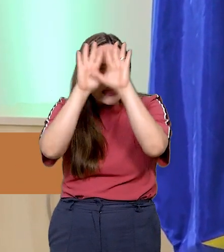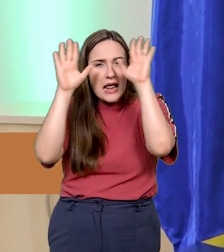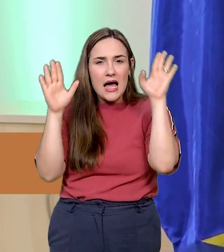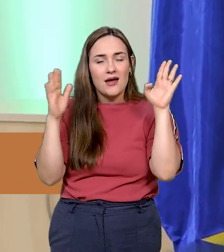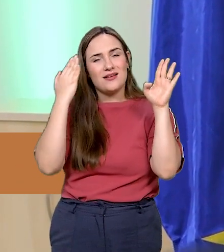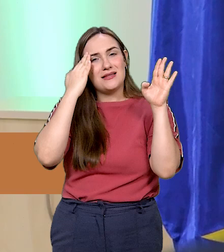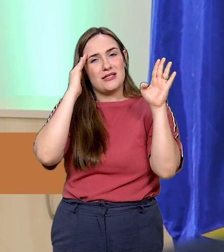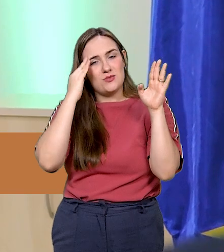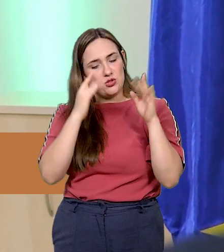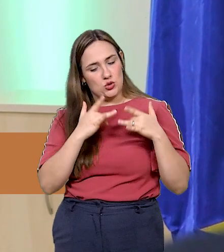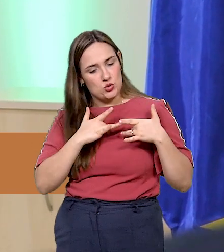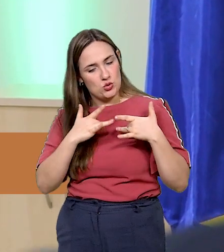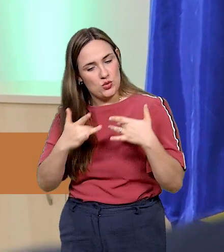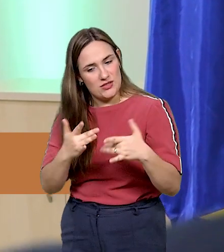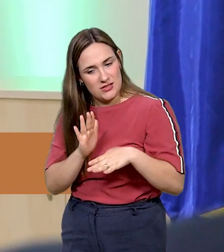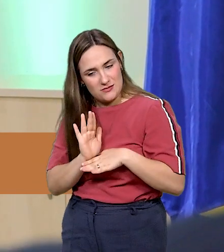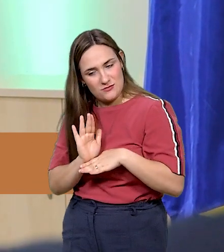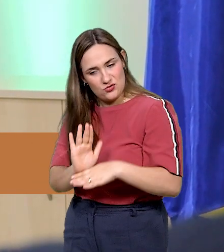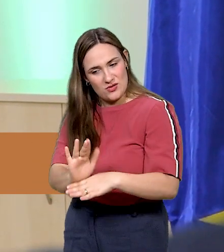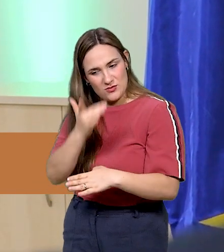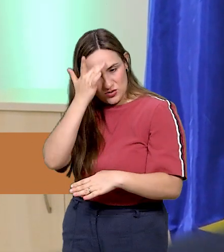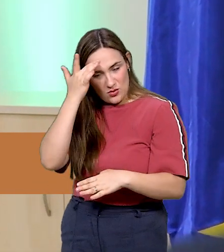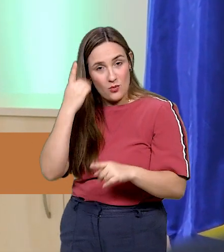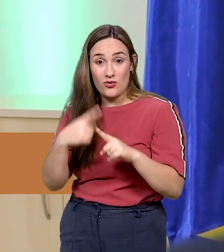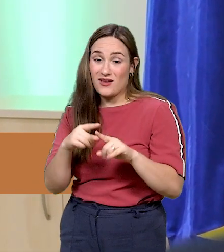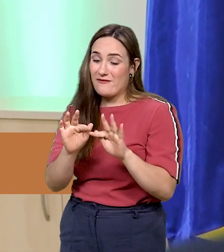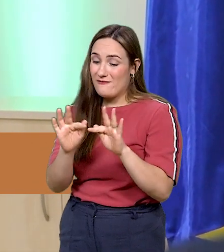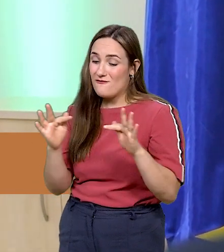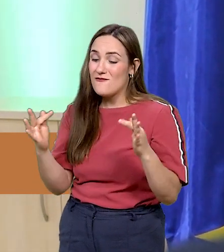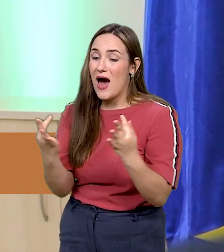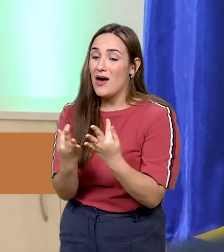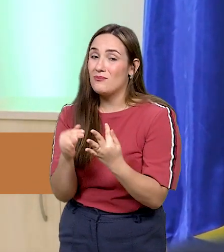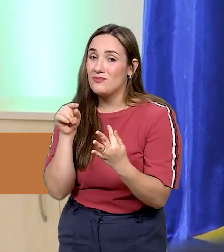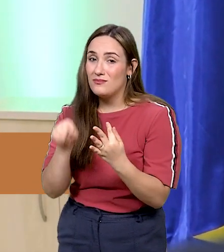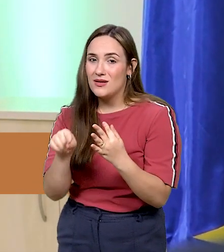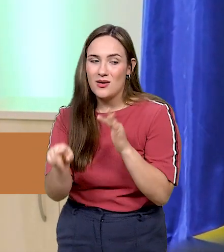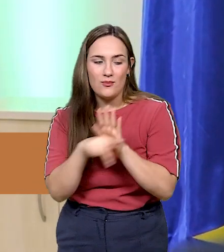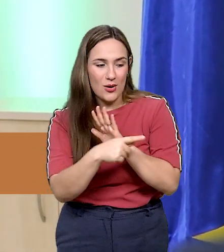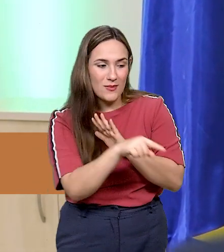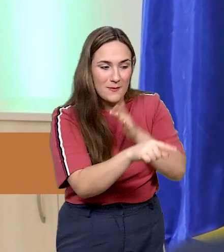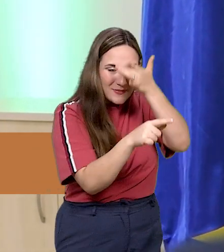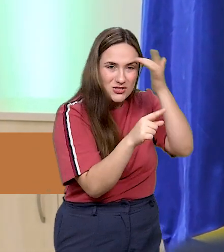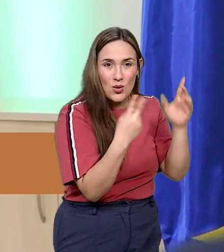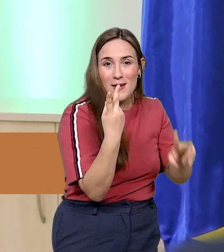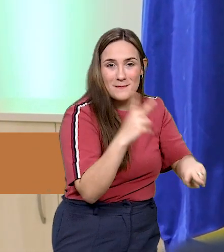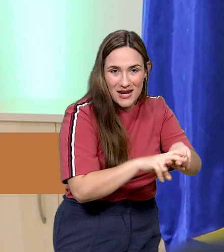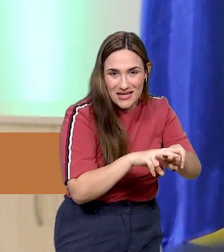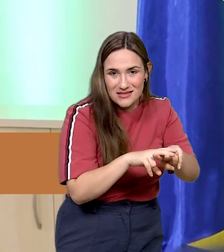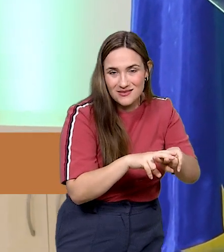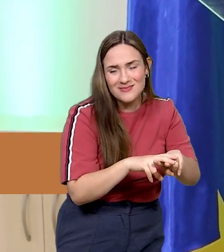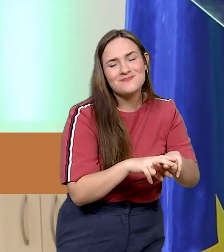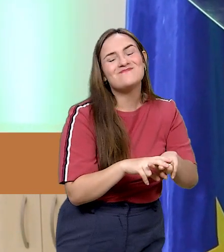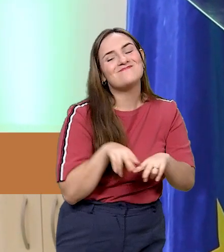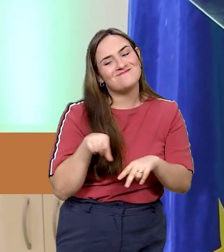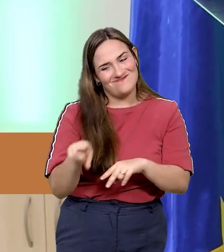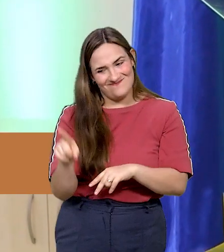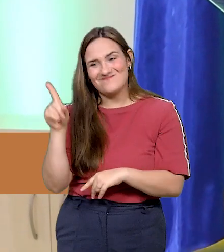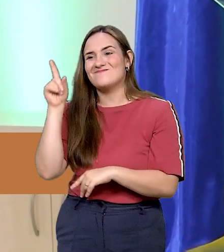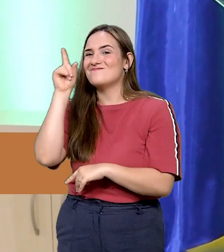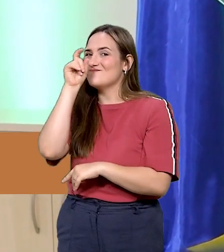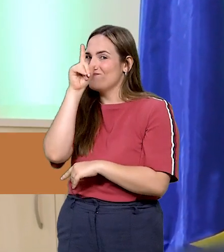Sabemos que as famílias dos que estão privados de liberdade enfrentam dificuldades